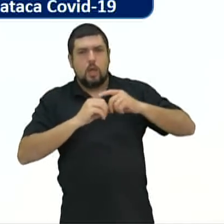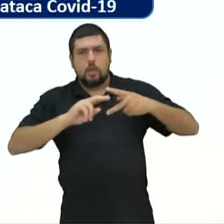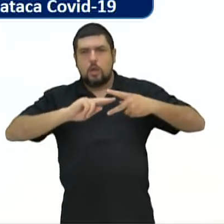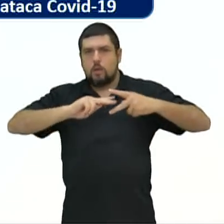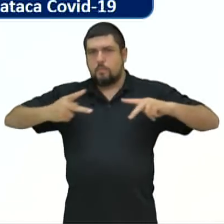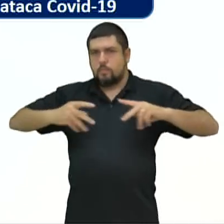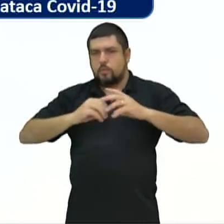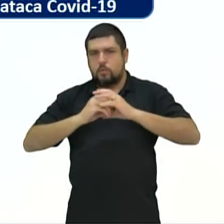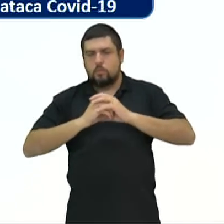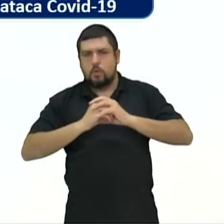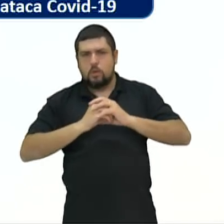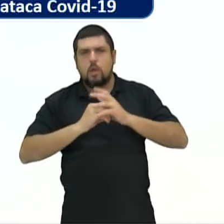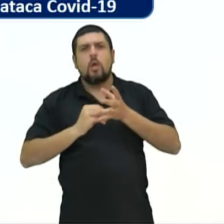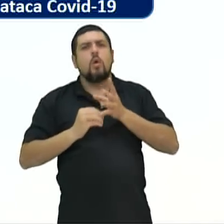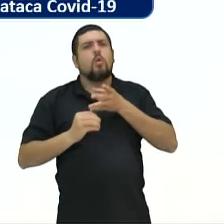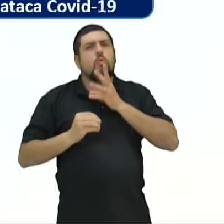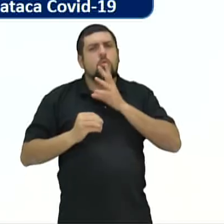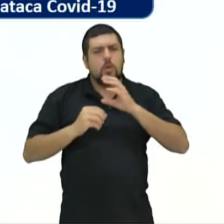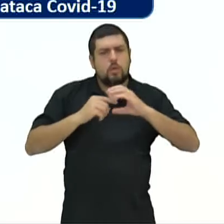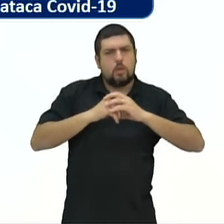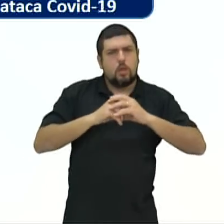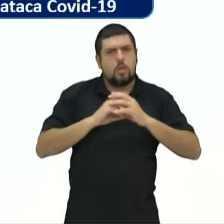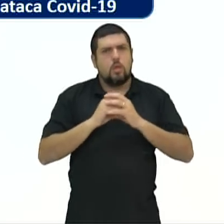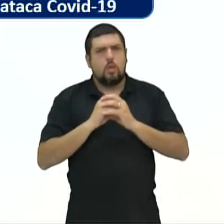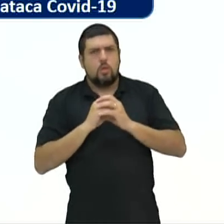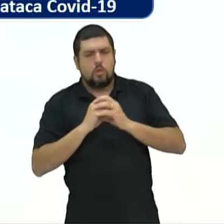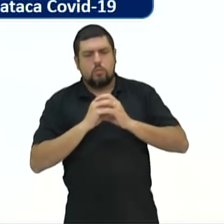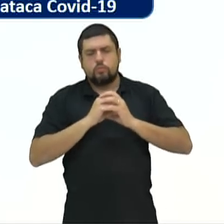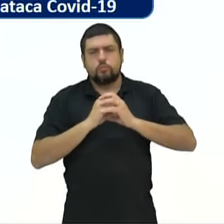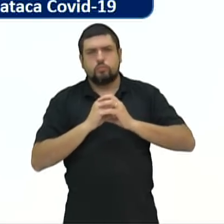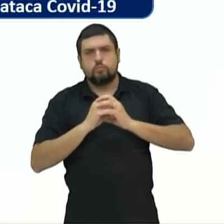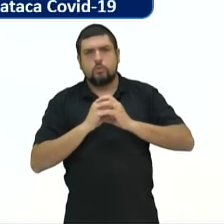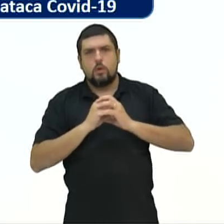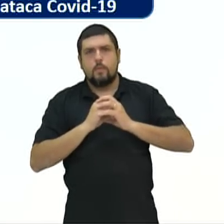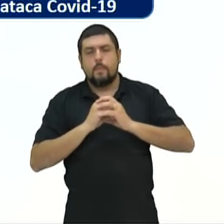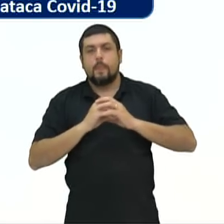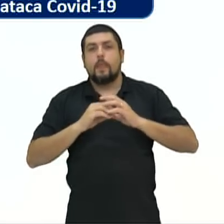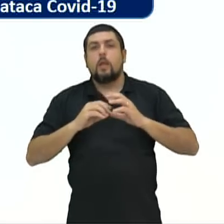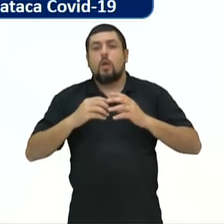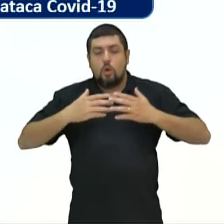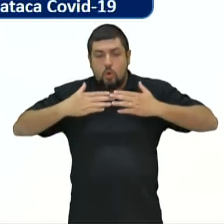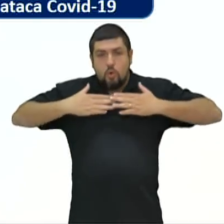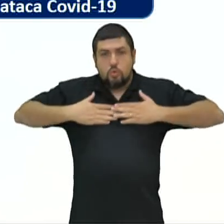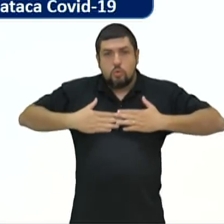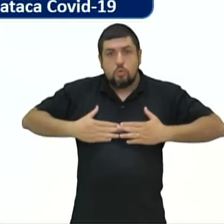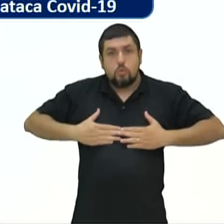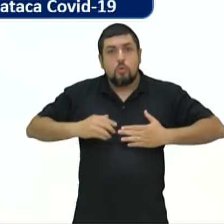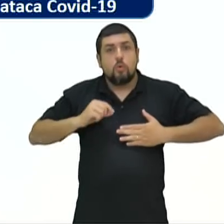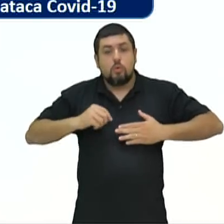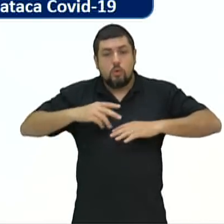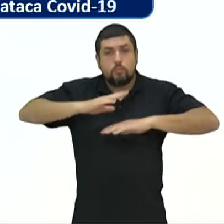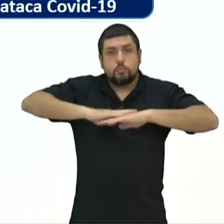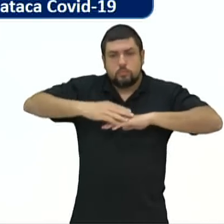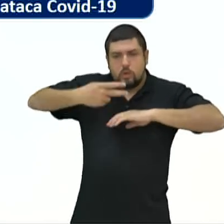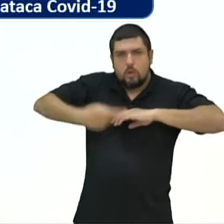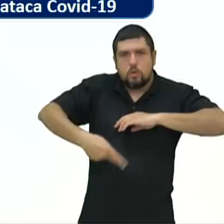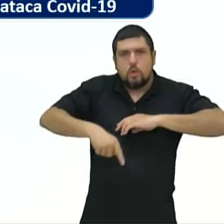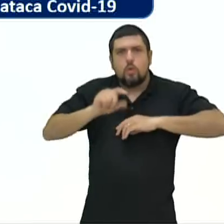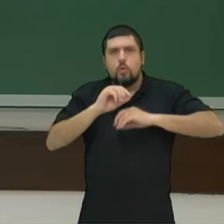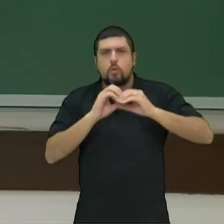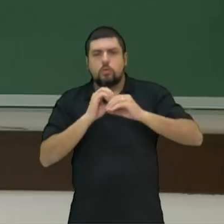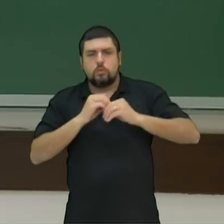um agente patogênico, como um antígeno, algo que não deveria estar lá, e o corpo produz anticorpos para combater essa